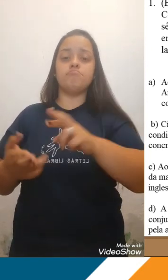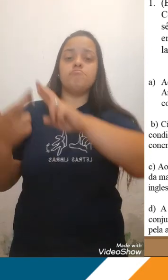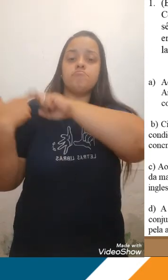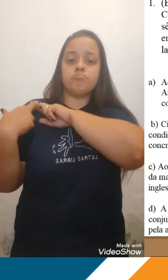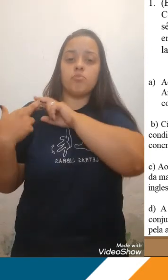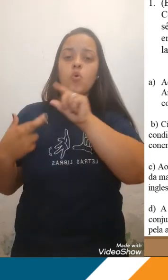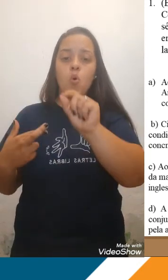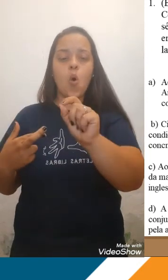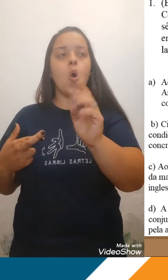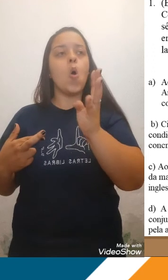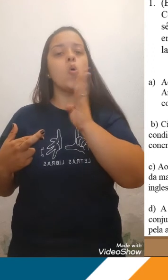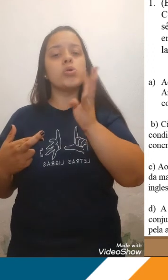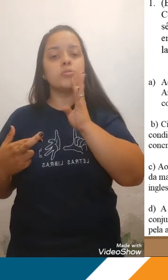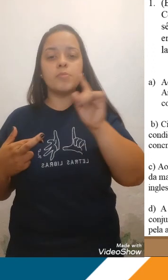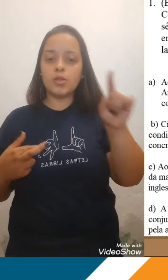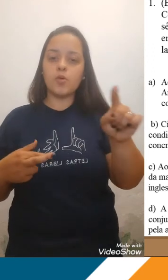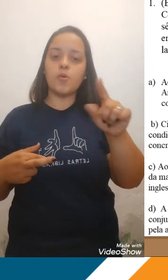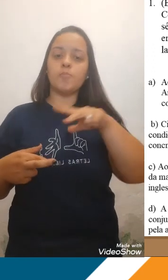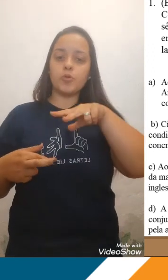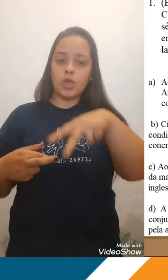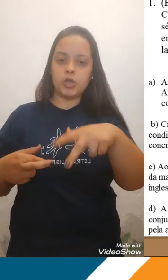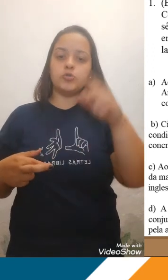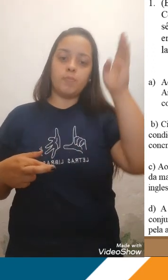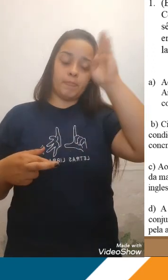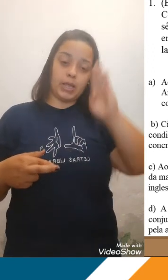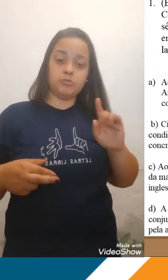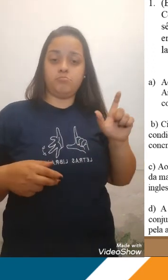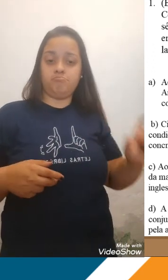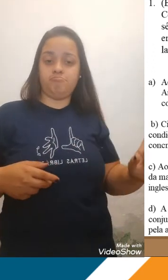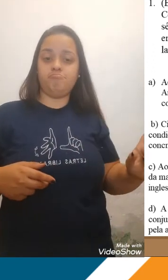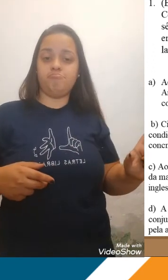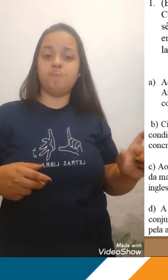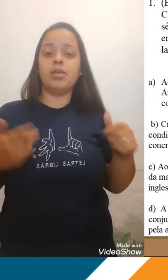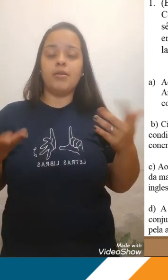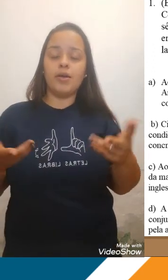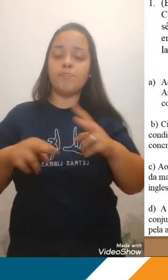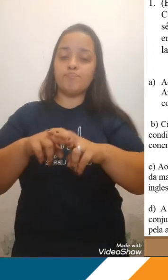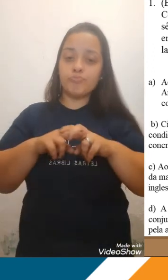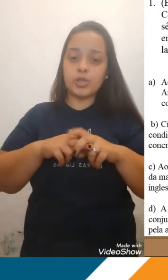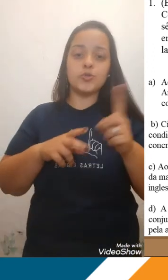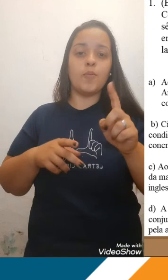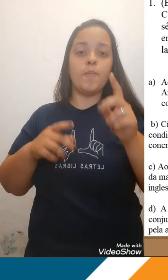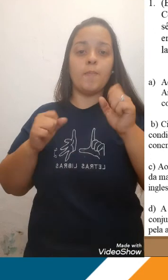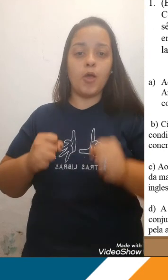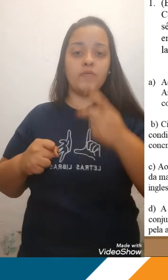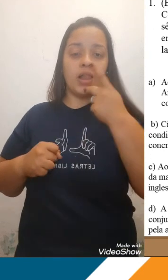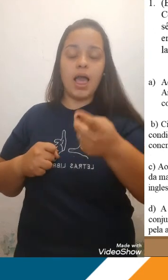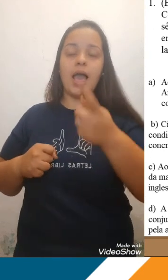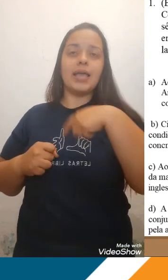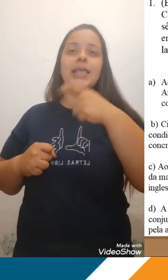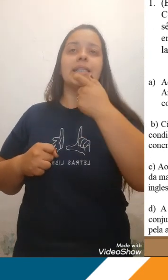por mediar o reconhecimento português da independência do Brasil. Por isso, não é possível afirmar que a